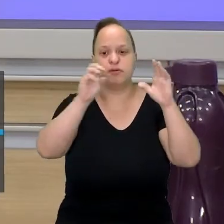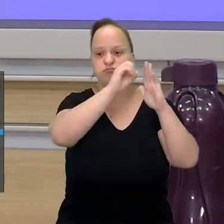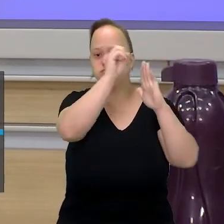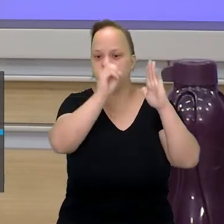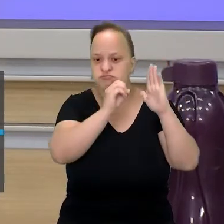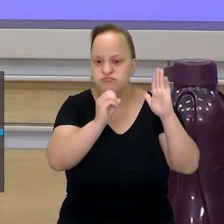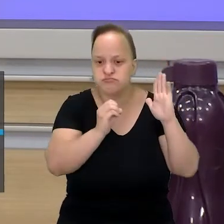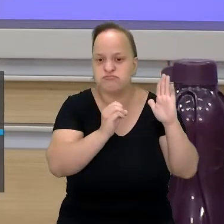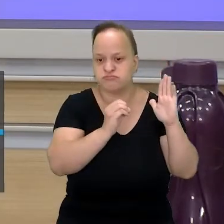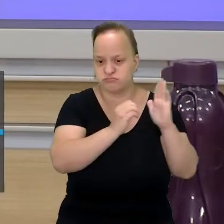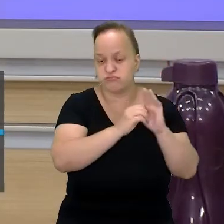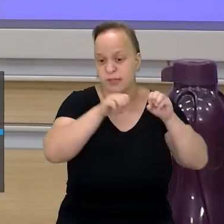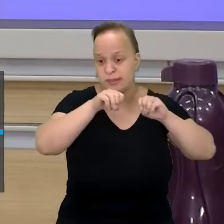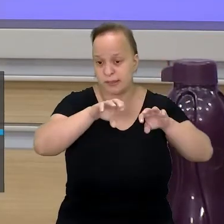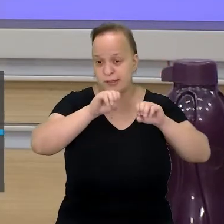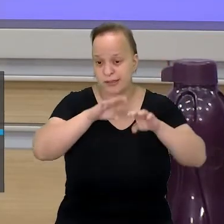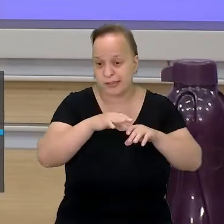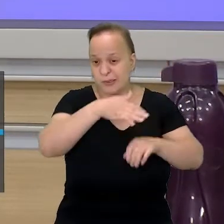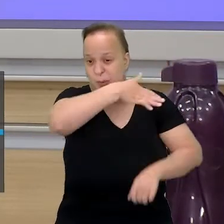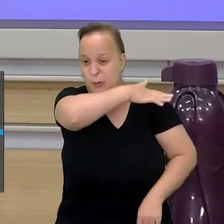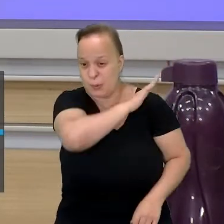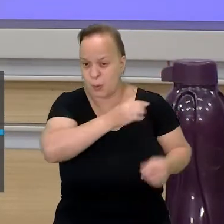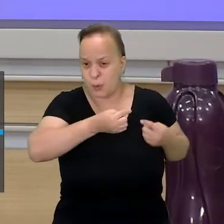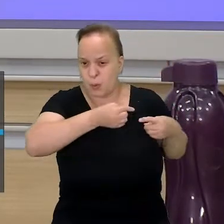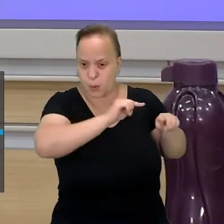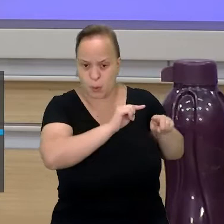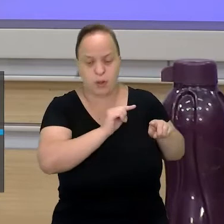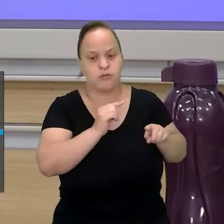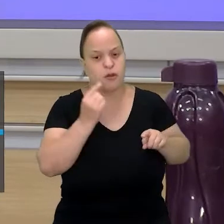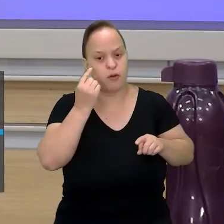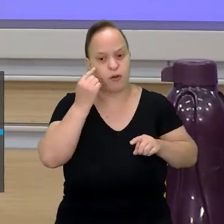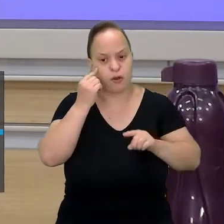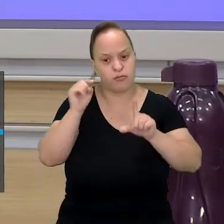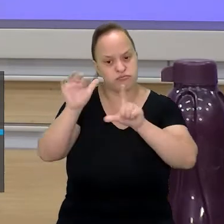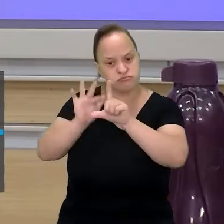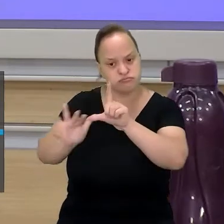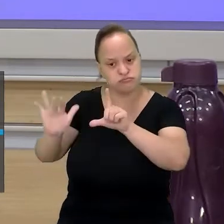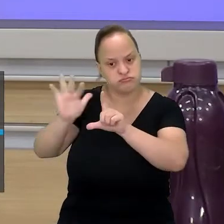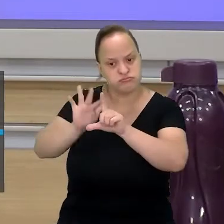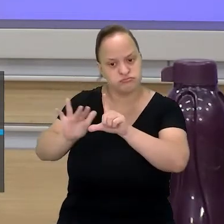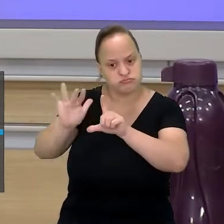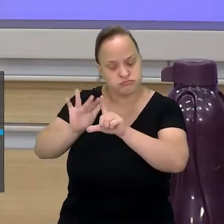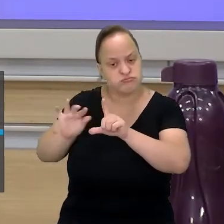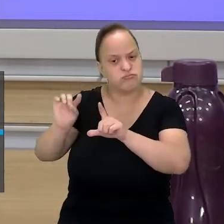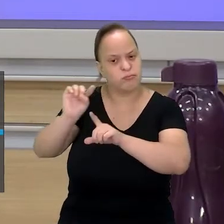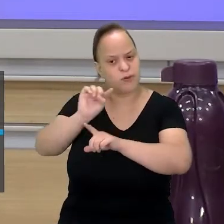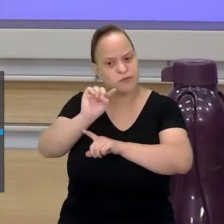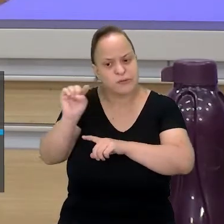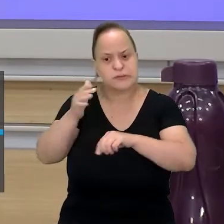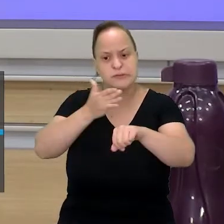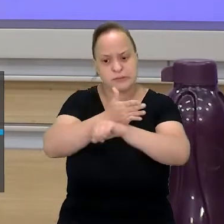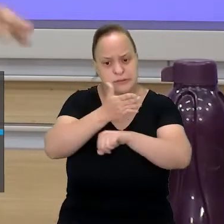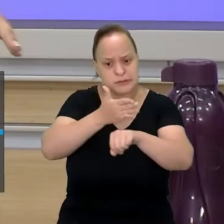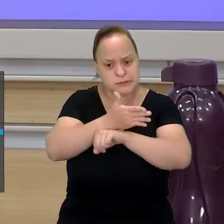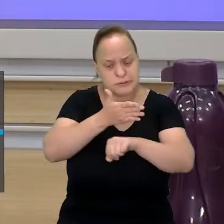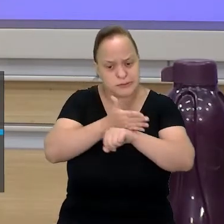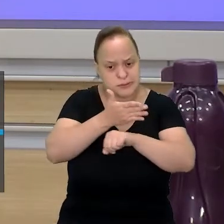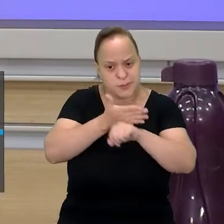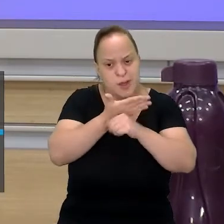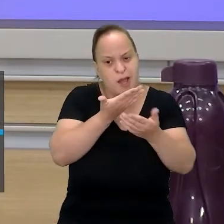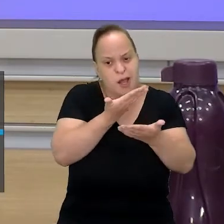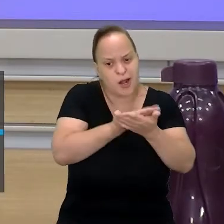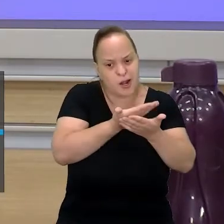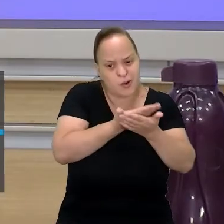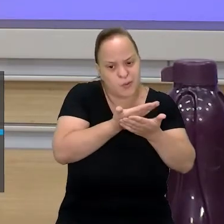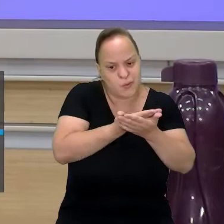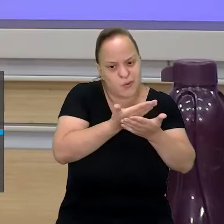educação antirracista. Então, a gente está deixando aí o QR Code, o endereço para vocês participarem. São aulas aí que vêm